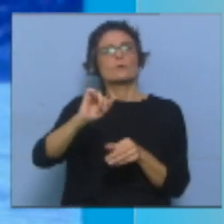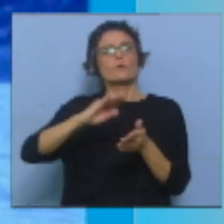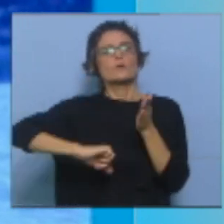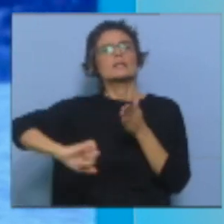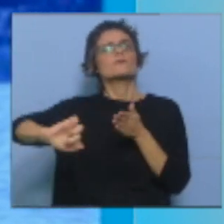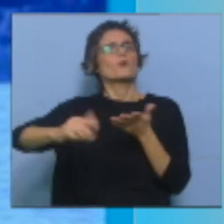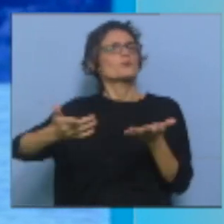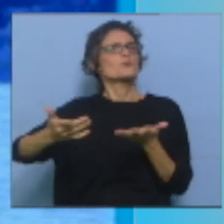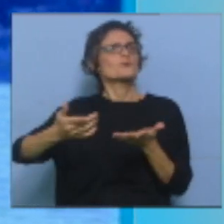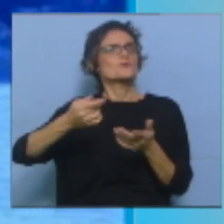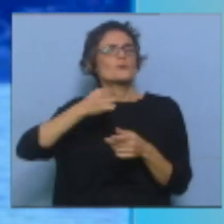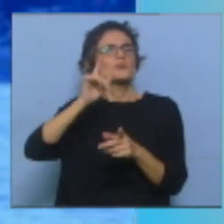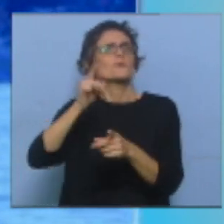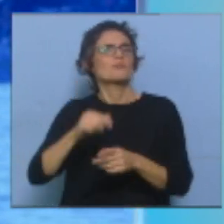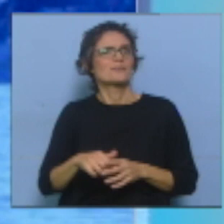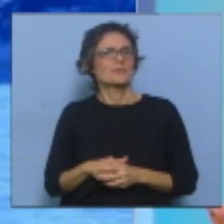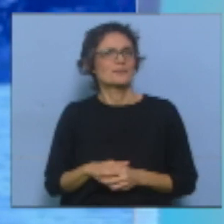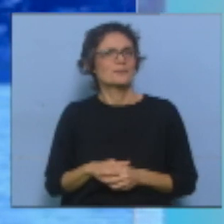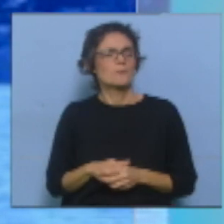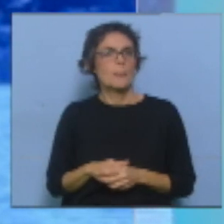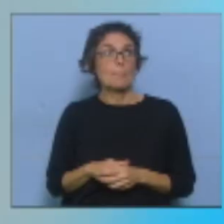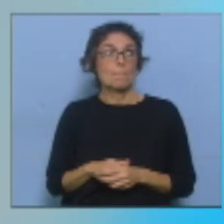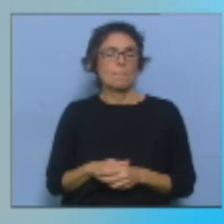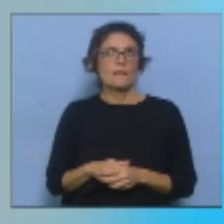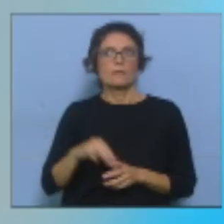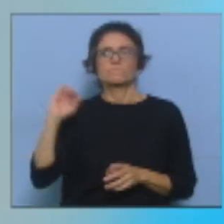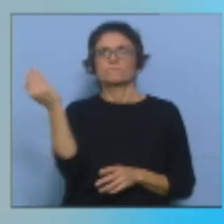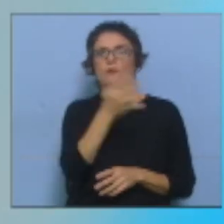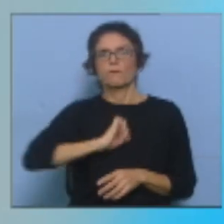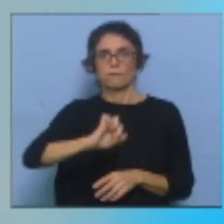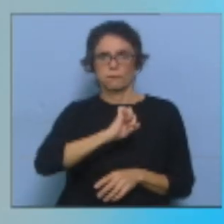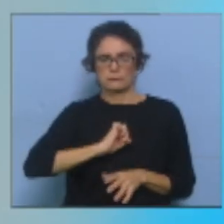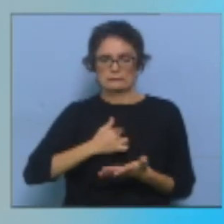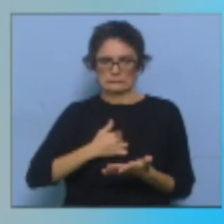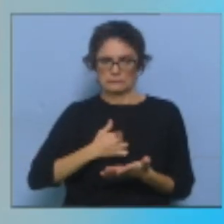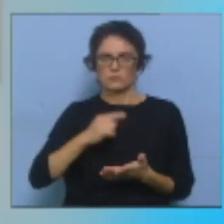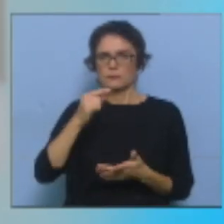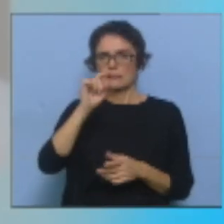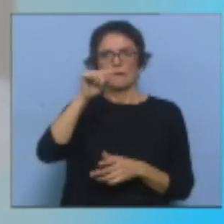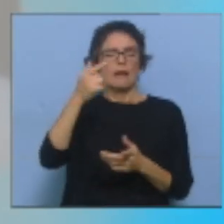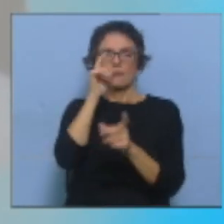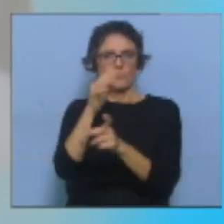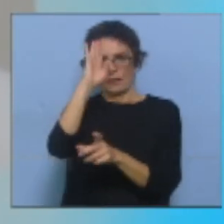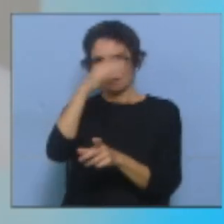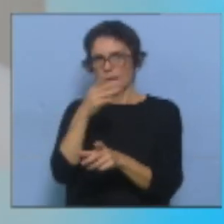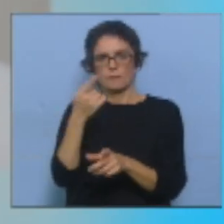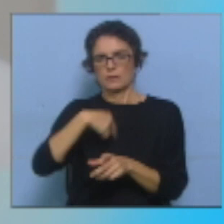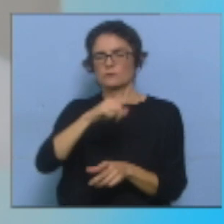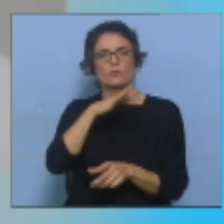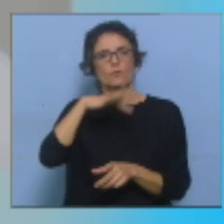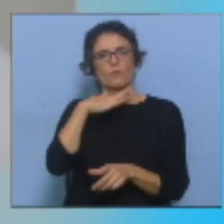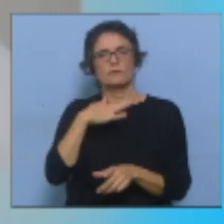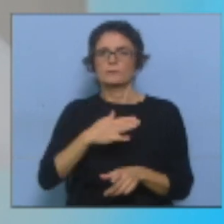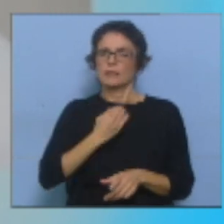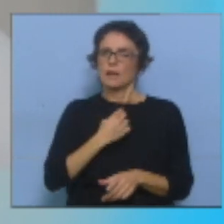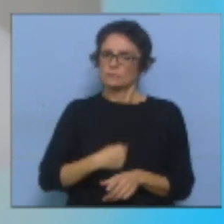passaram nesse ambiente? Eu acho que à nossa volta toda a gente sabe que nós somos uma família cristã, não fazemos ideia